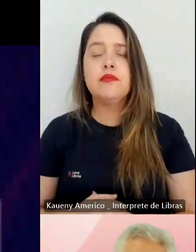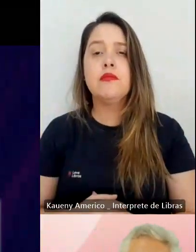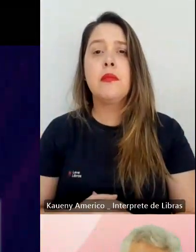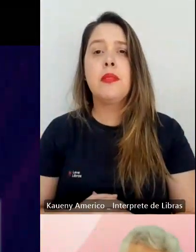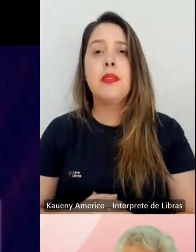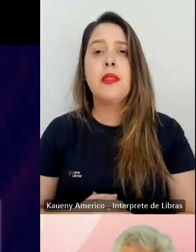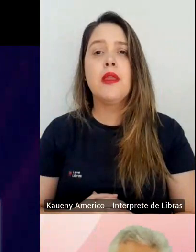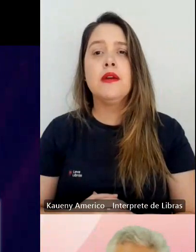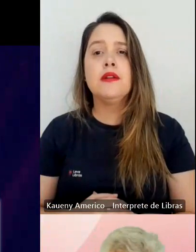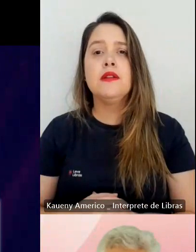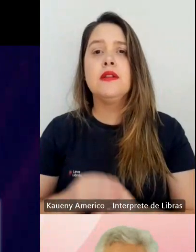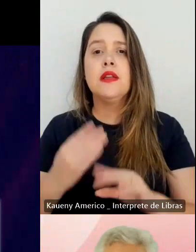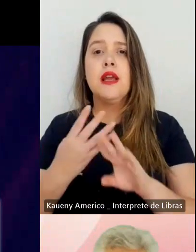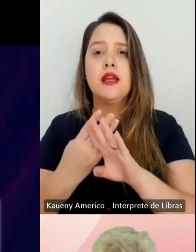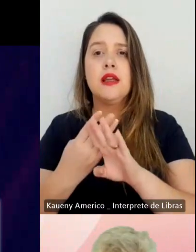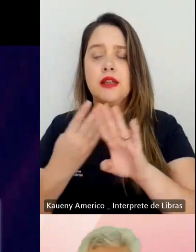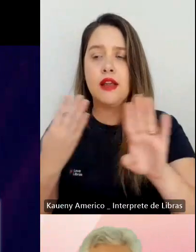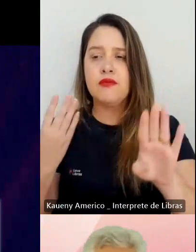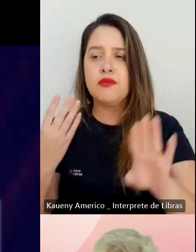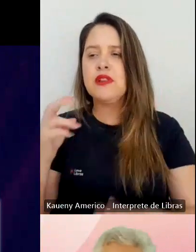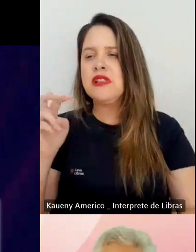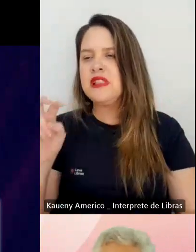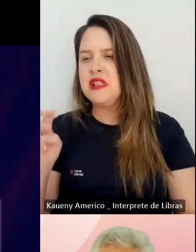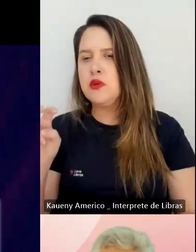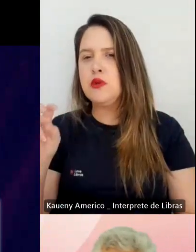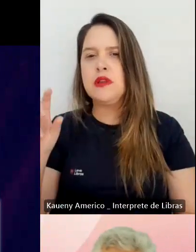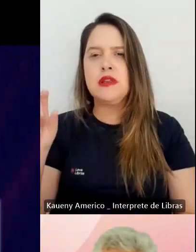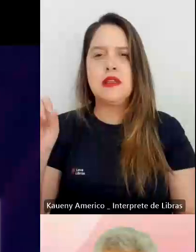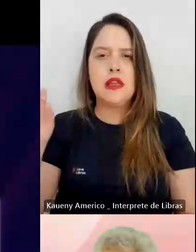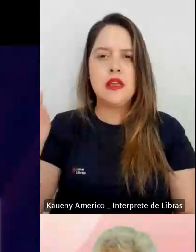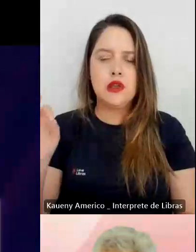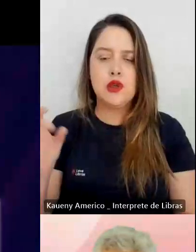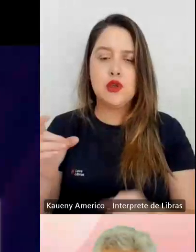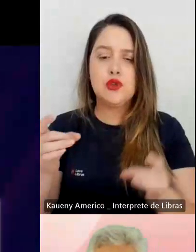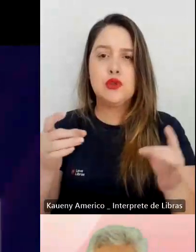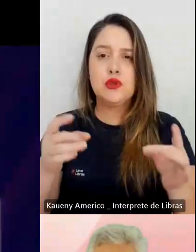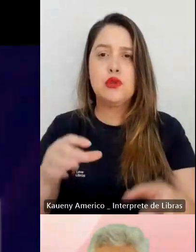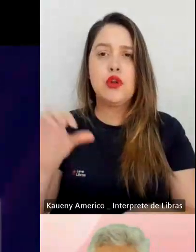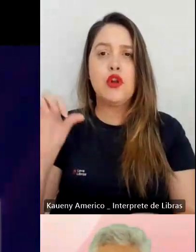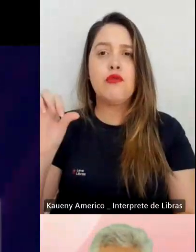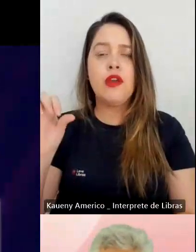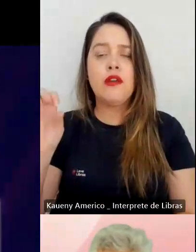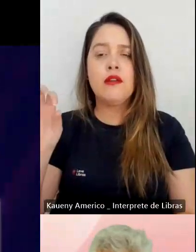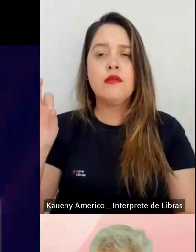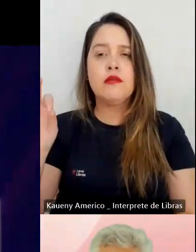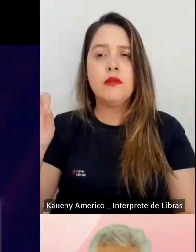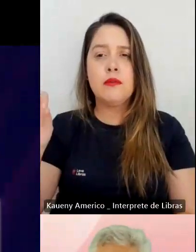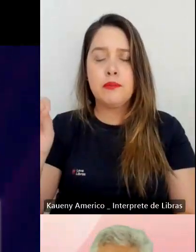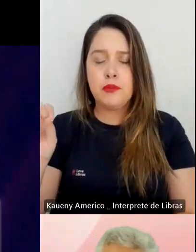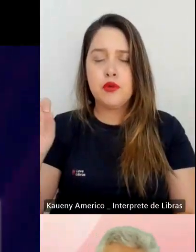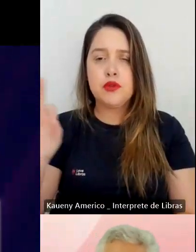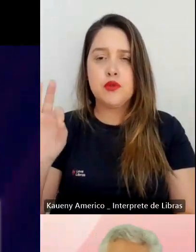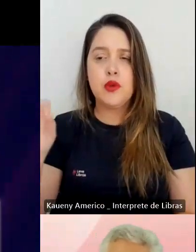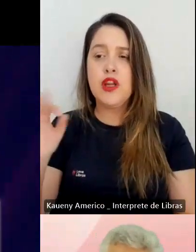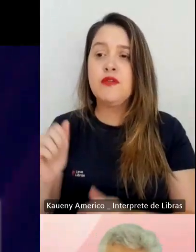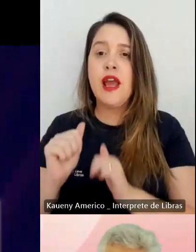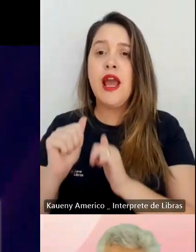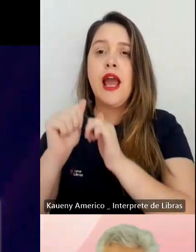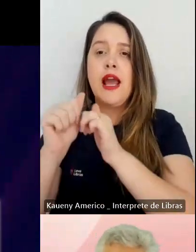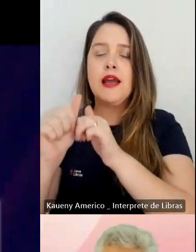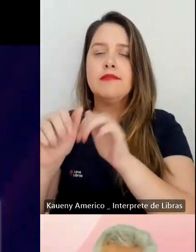Afastando 5 a 10%, nos sobram os 90%. Então a gente vai atrás de um conceito, de uma busca por